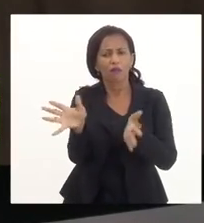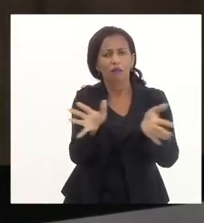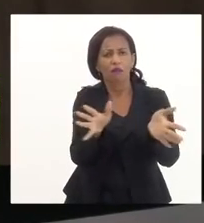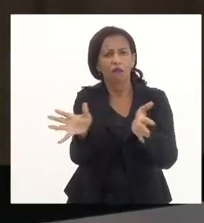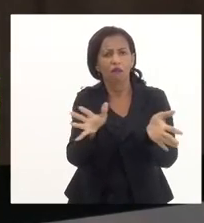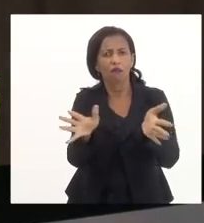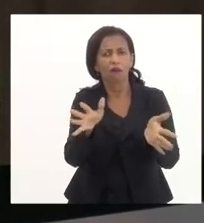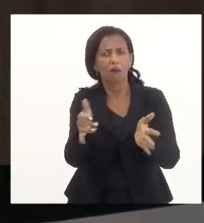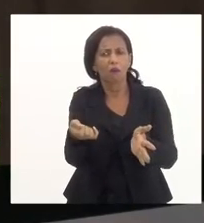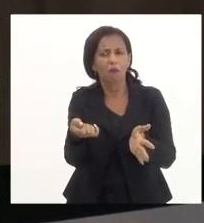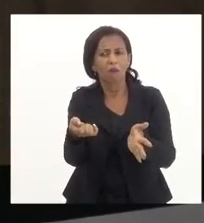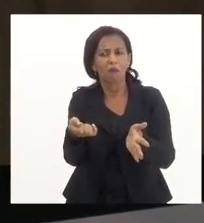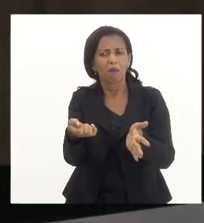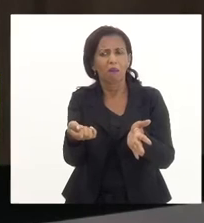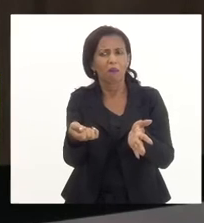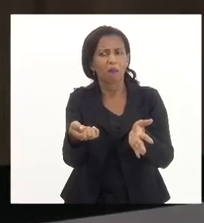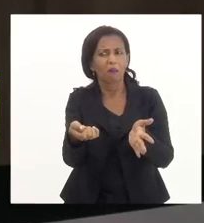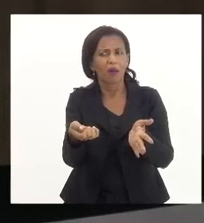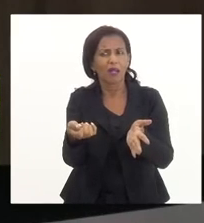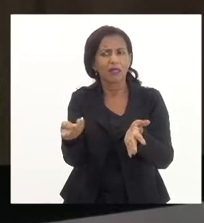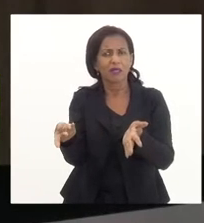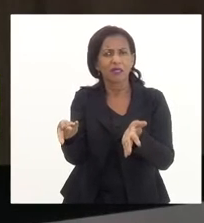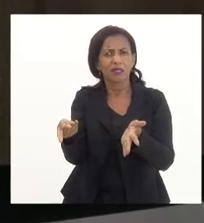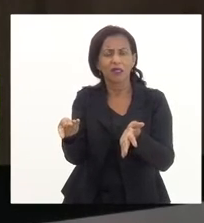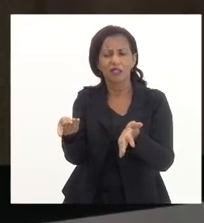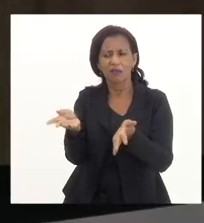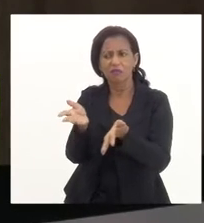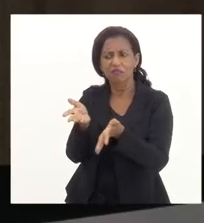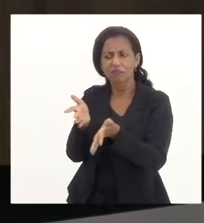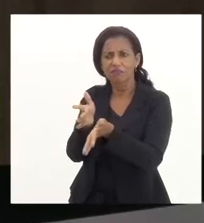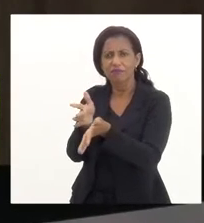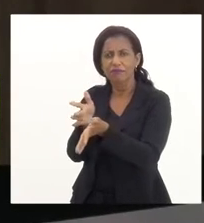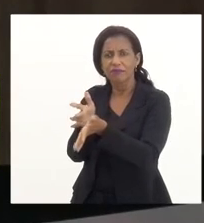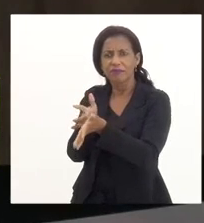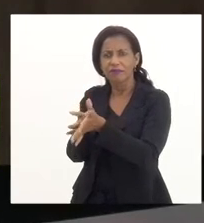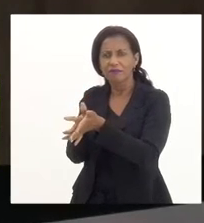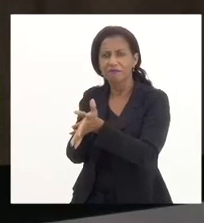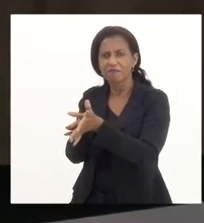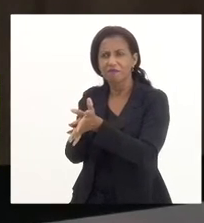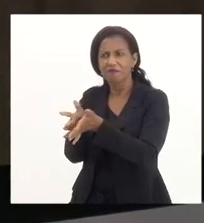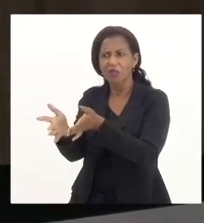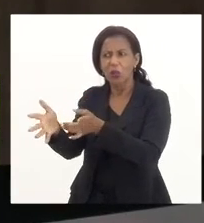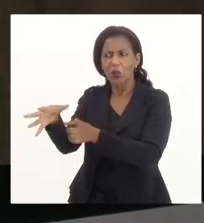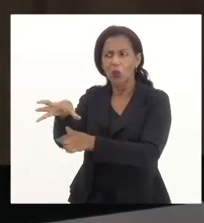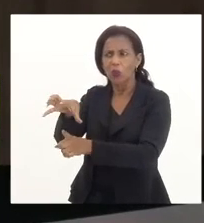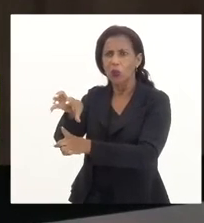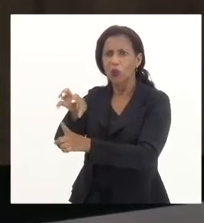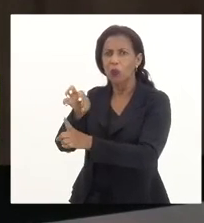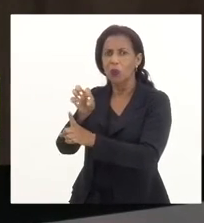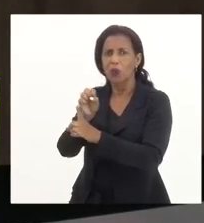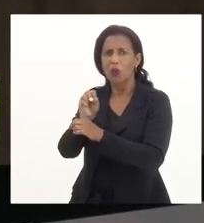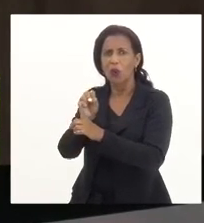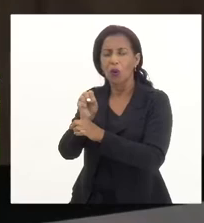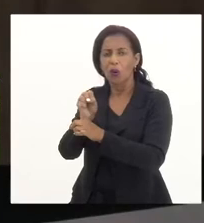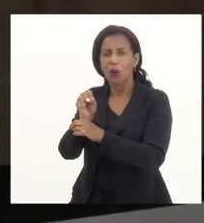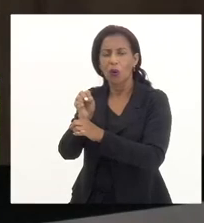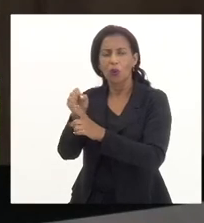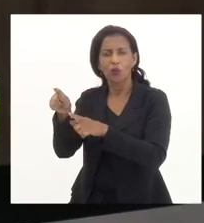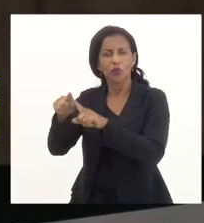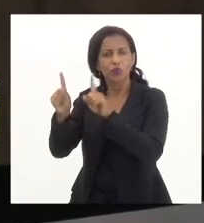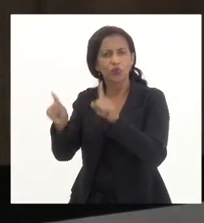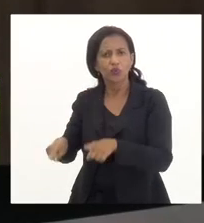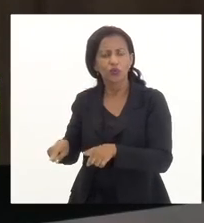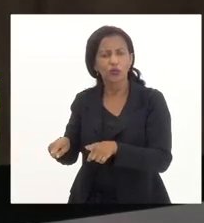querendo persuadir os servidores a mirar na reposição inflacionária